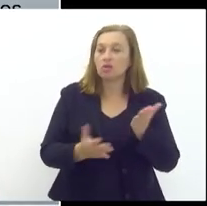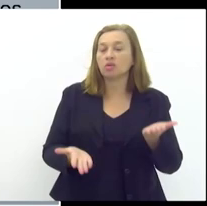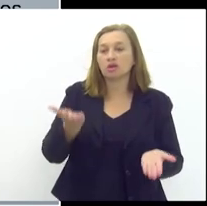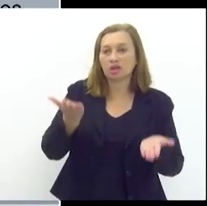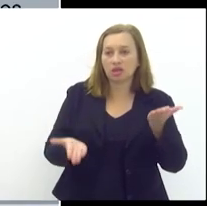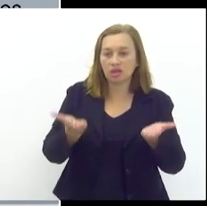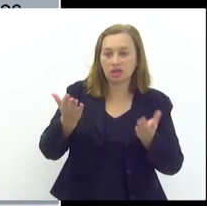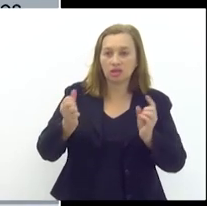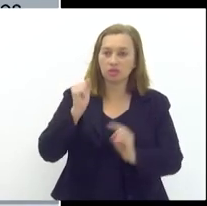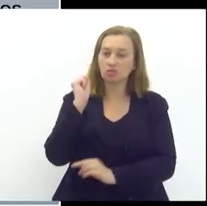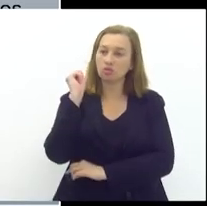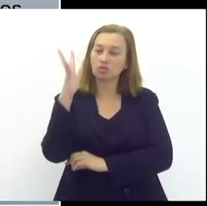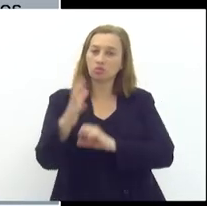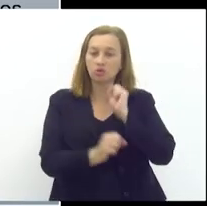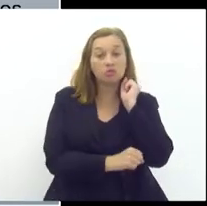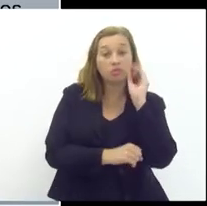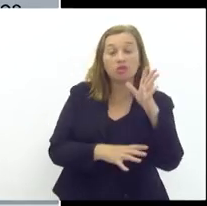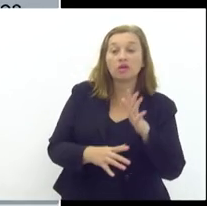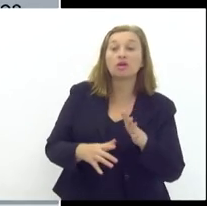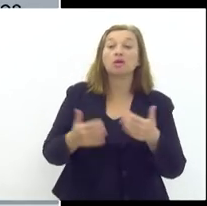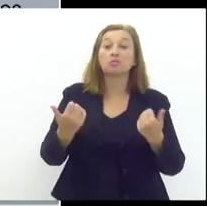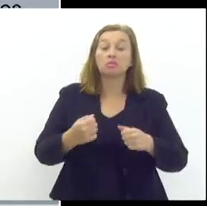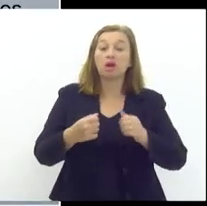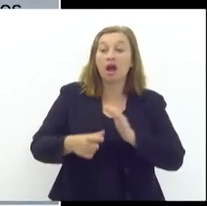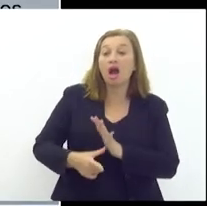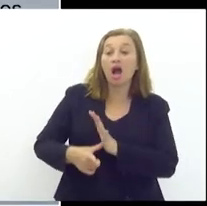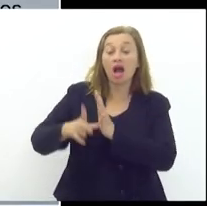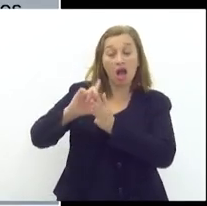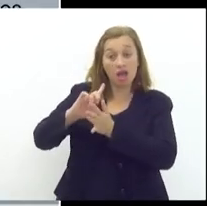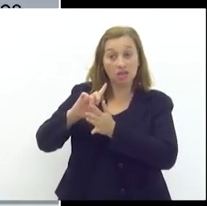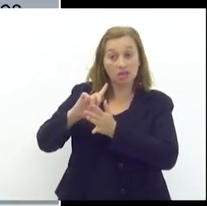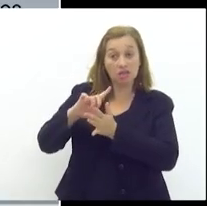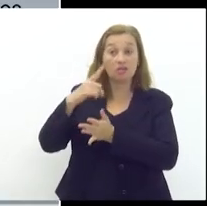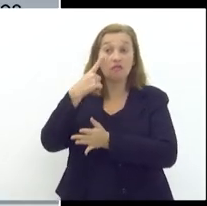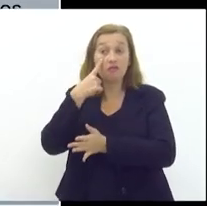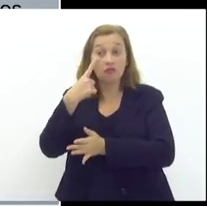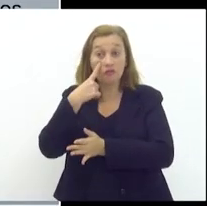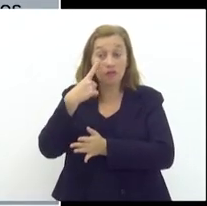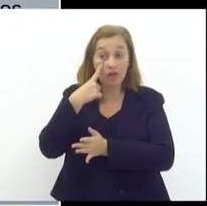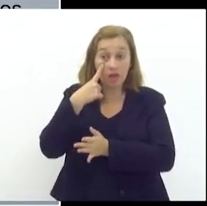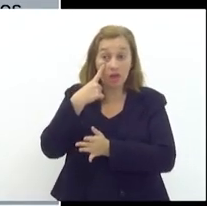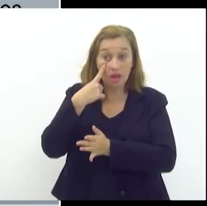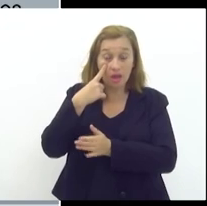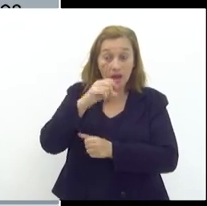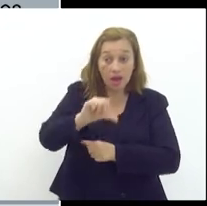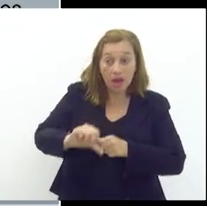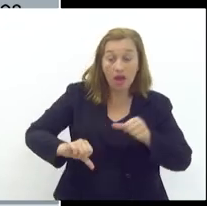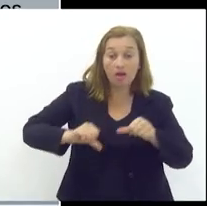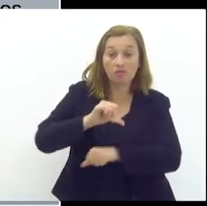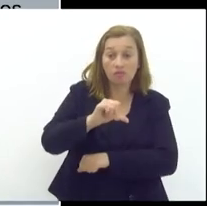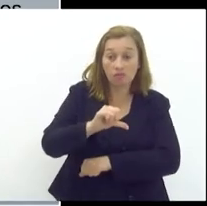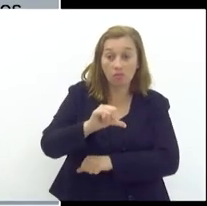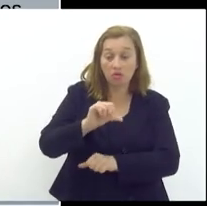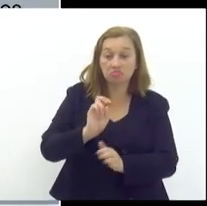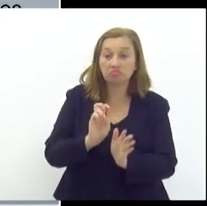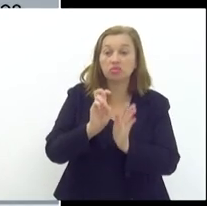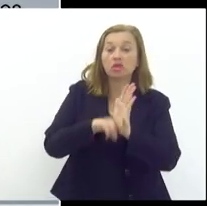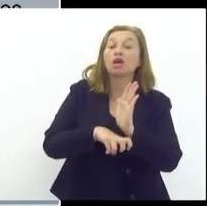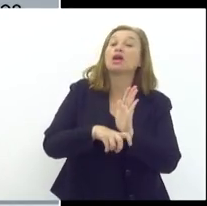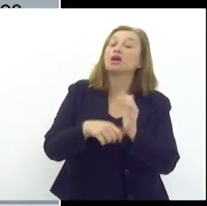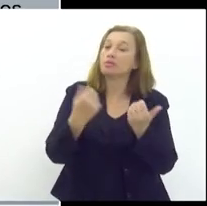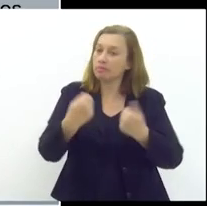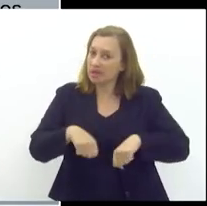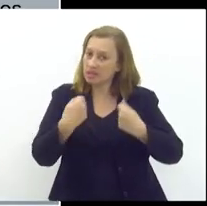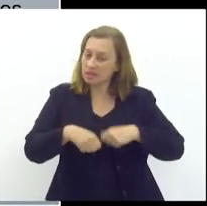a reforma procurou antes conceitual Teoricamente os princípios que ela deveria obedecer